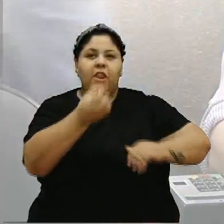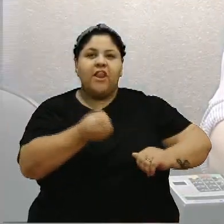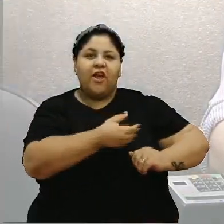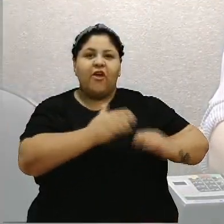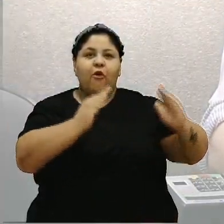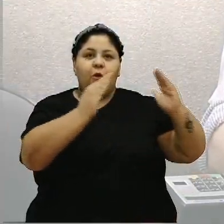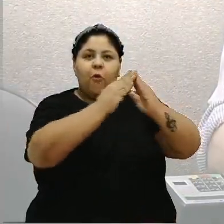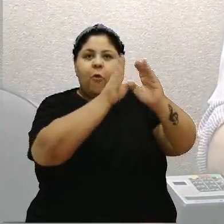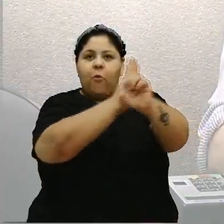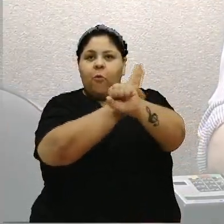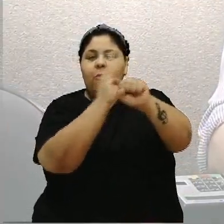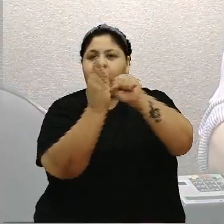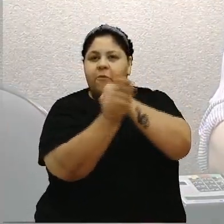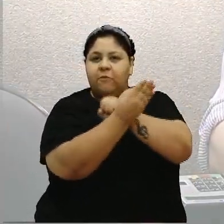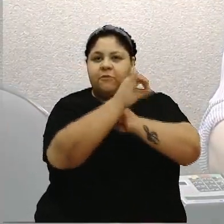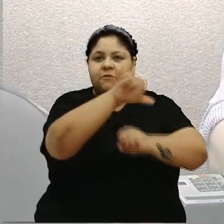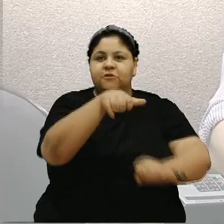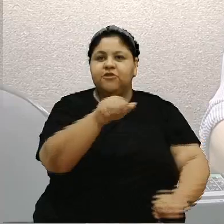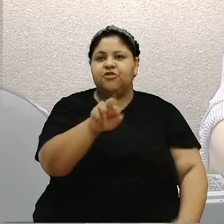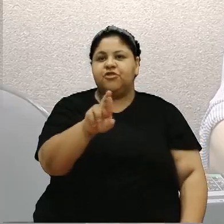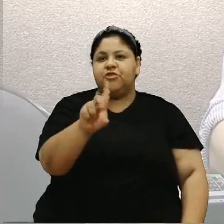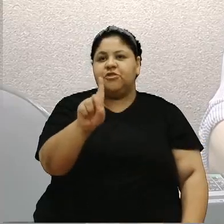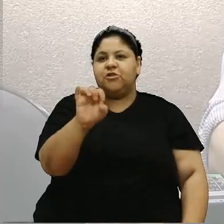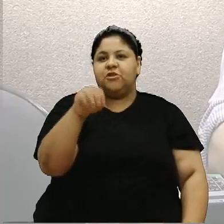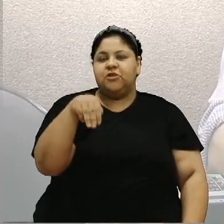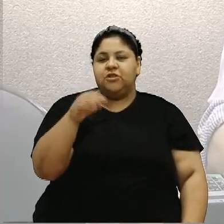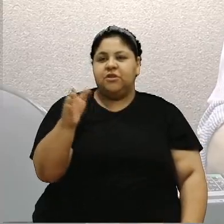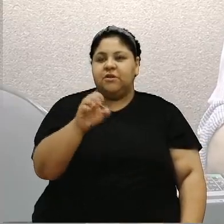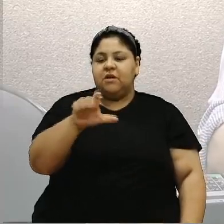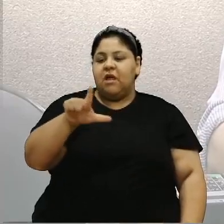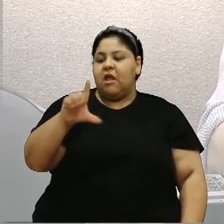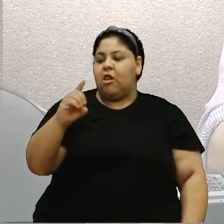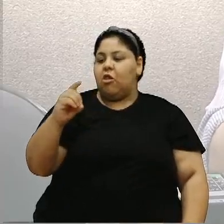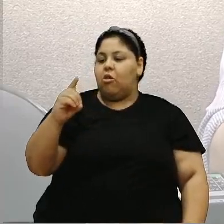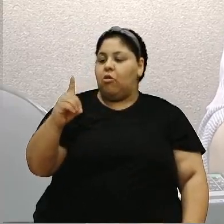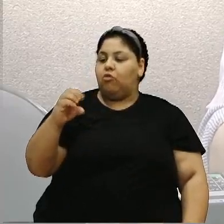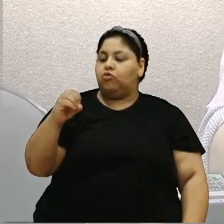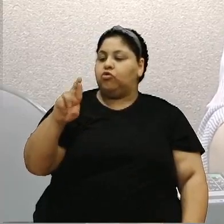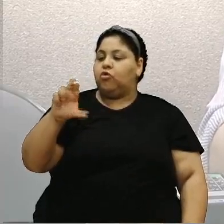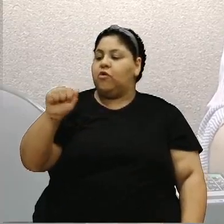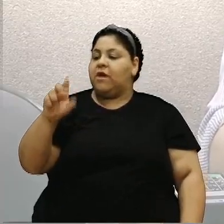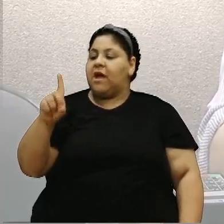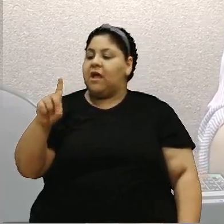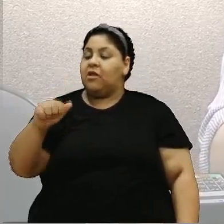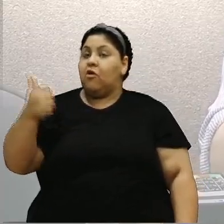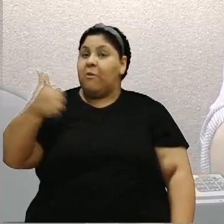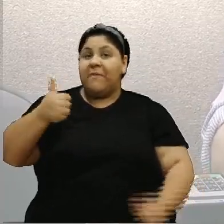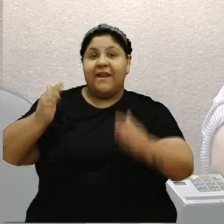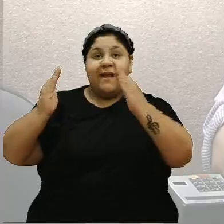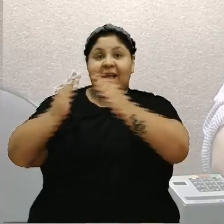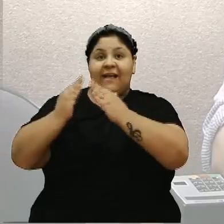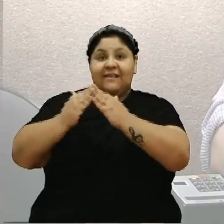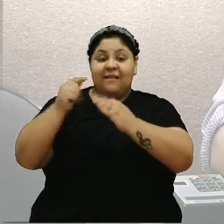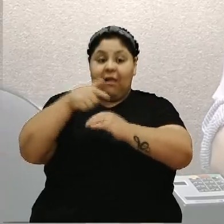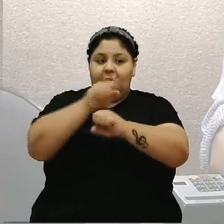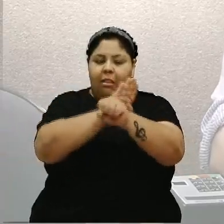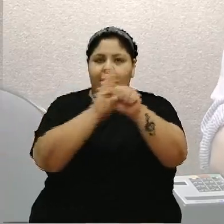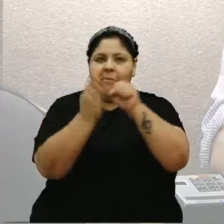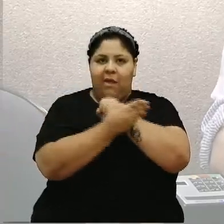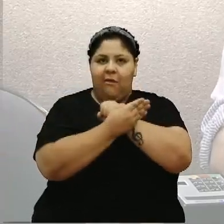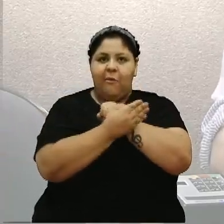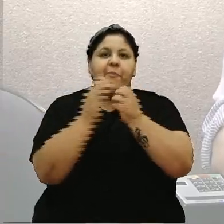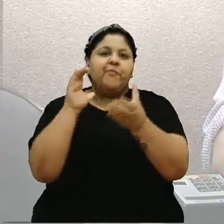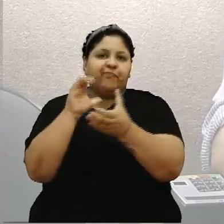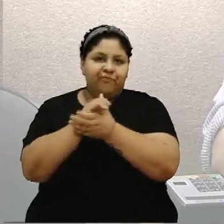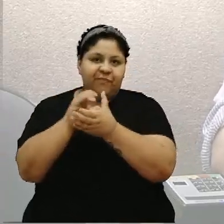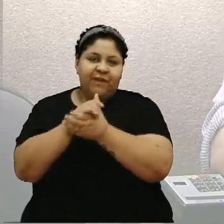no bairro Jardim Eldorado, sendo esta uma das primeiras casas daquela rua. O casal,